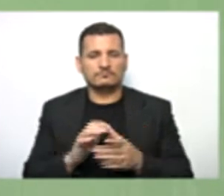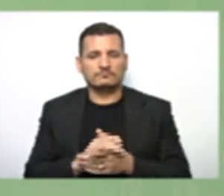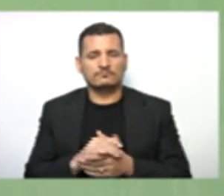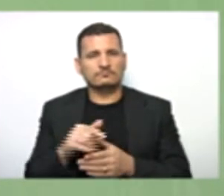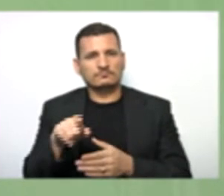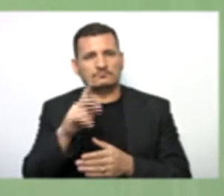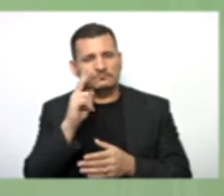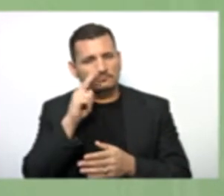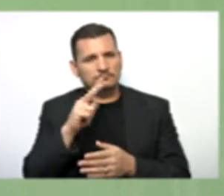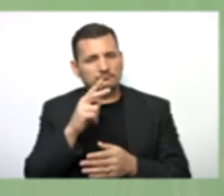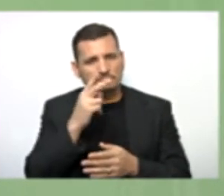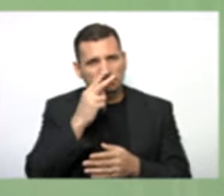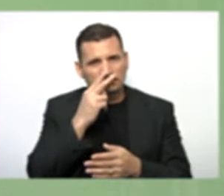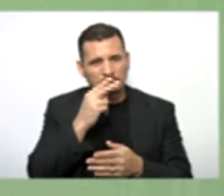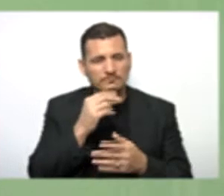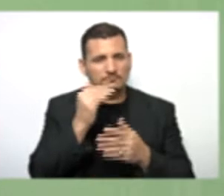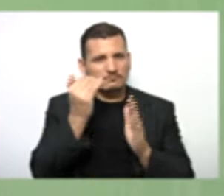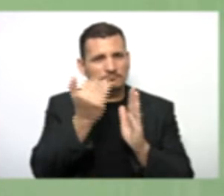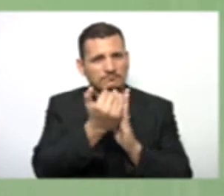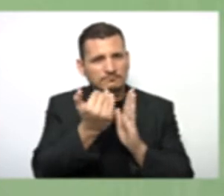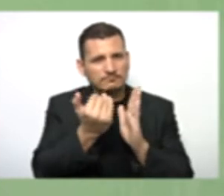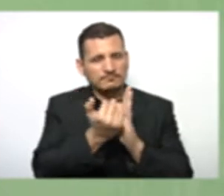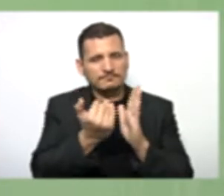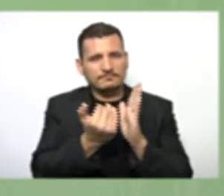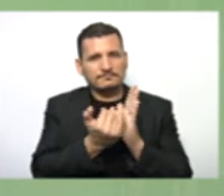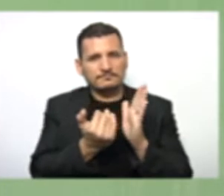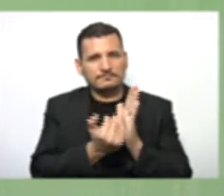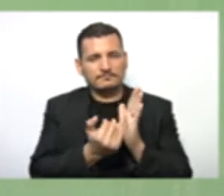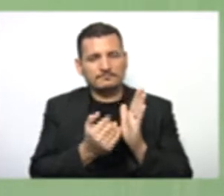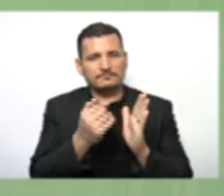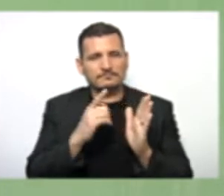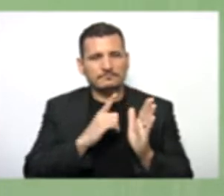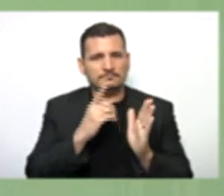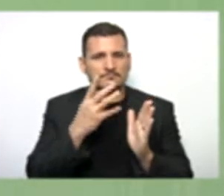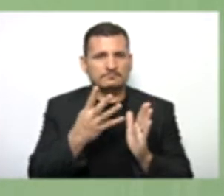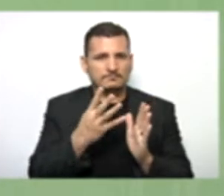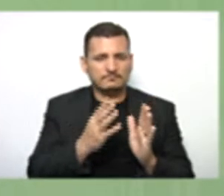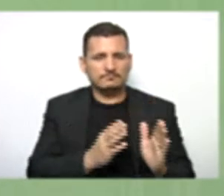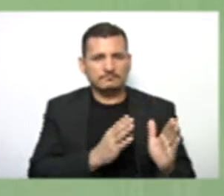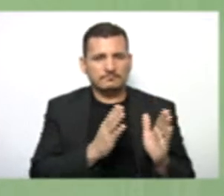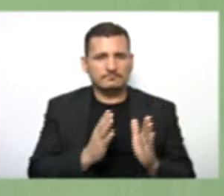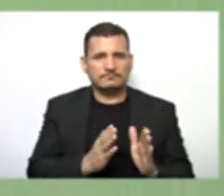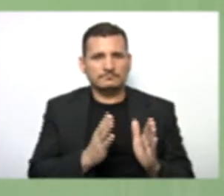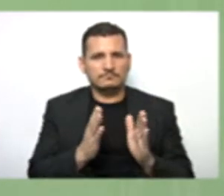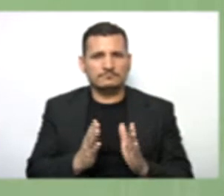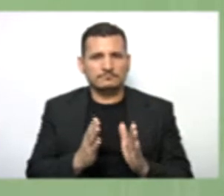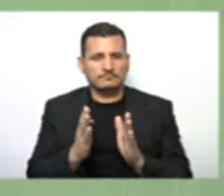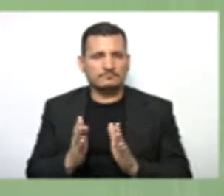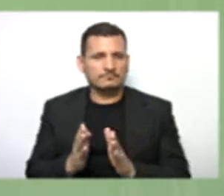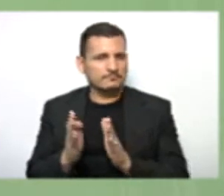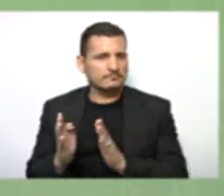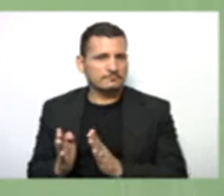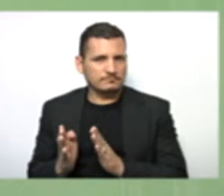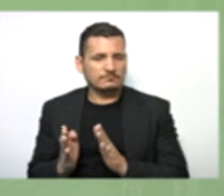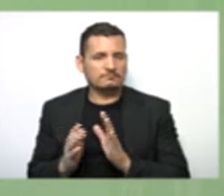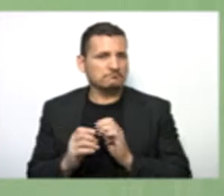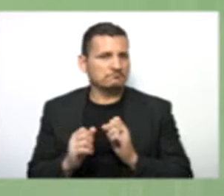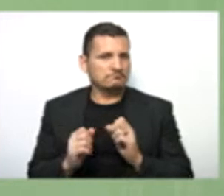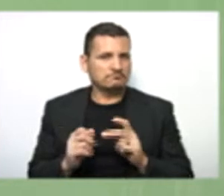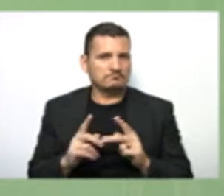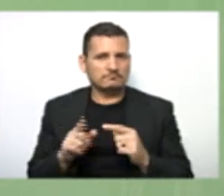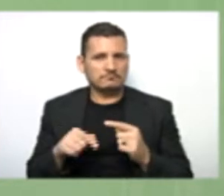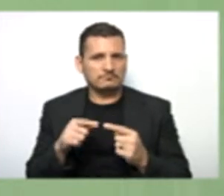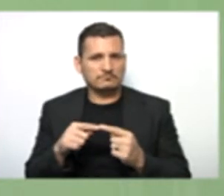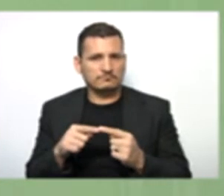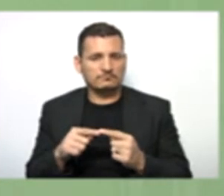uma receitinha, né? Tem 4 etapas para serem executadas corretamente. Feito isso, o objetivo é atendido com